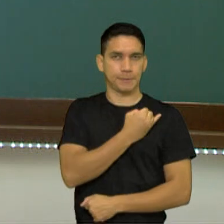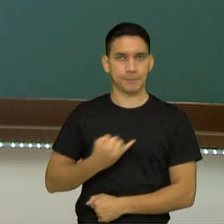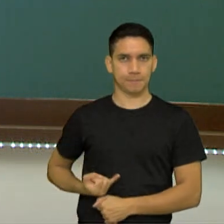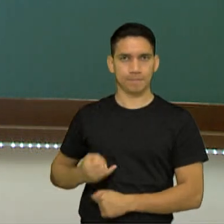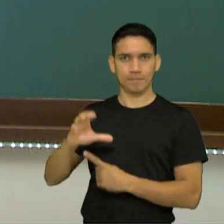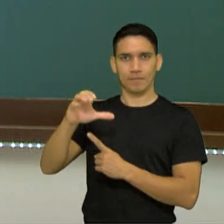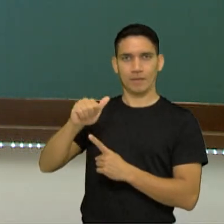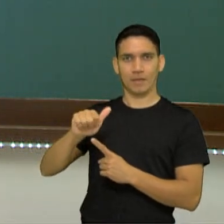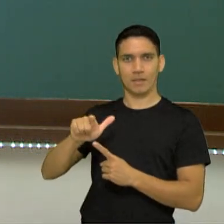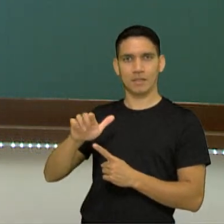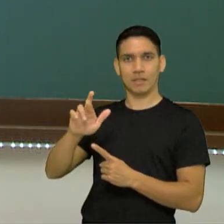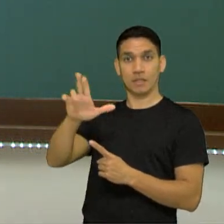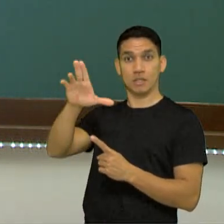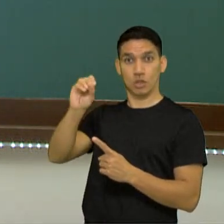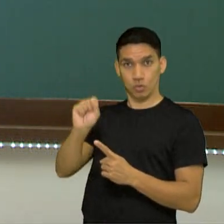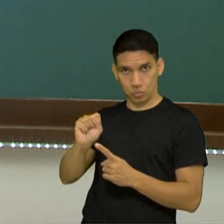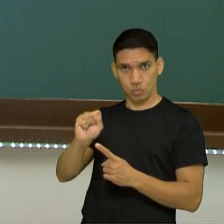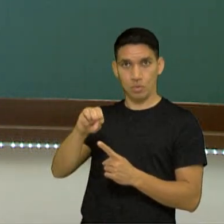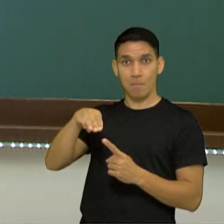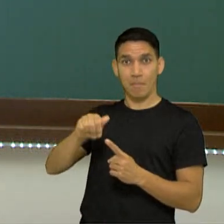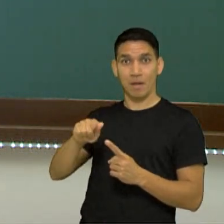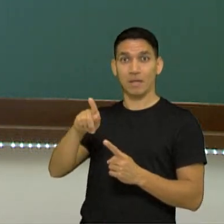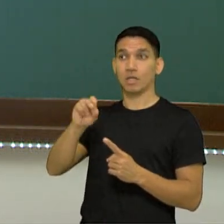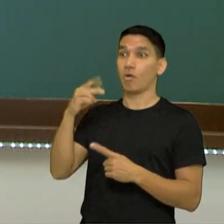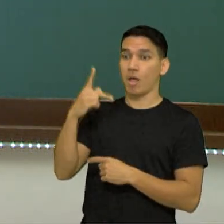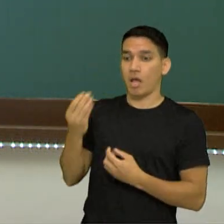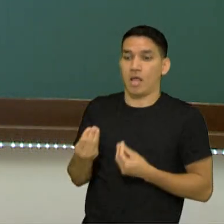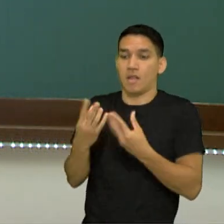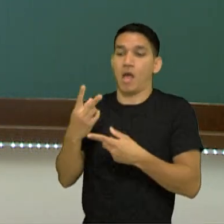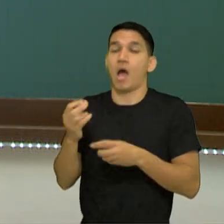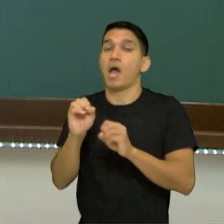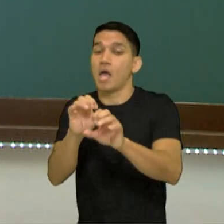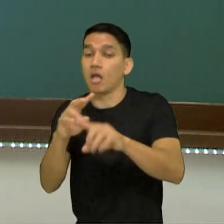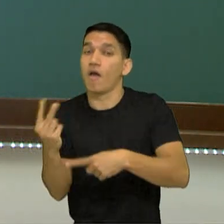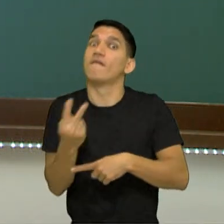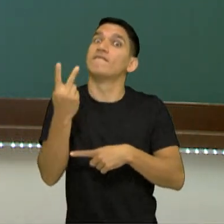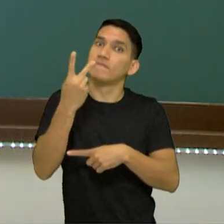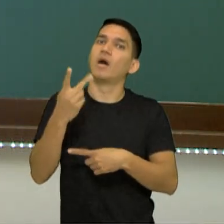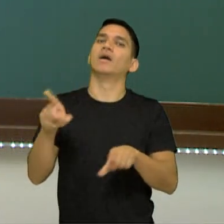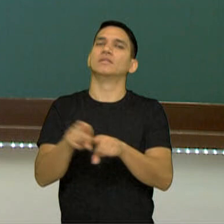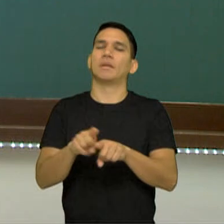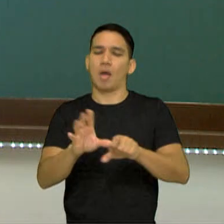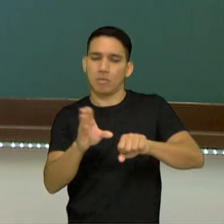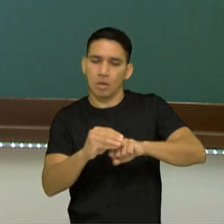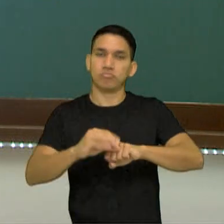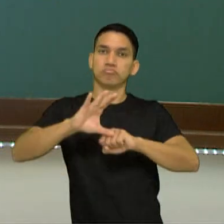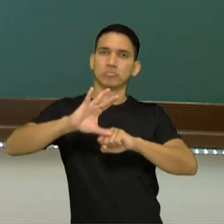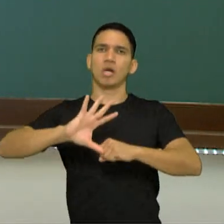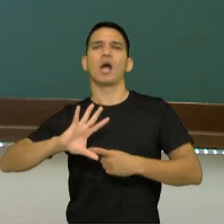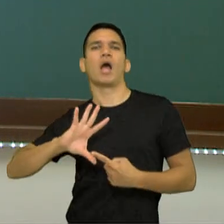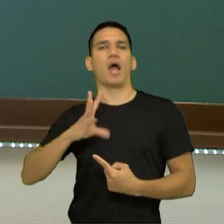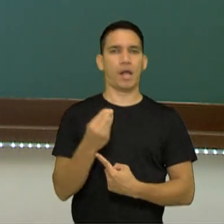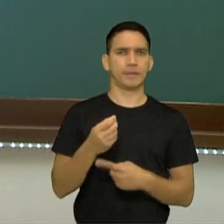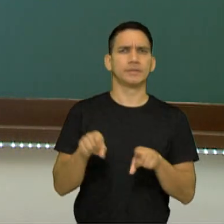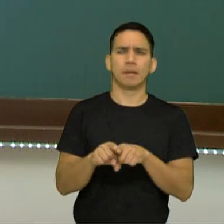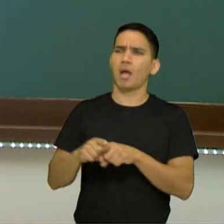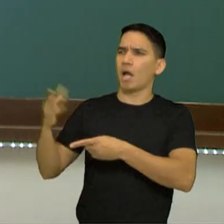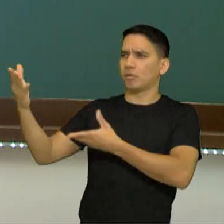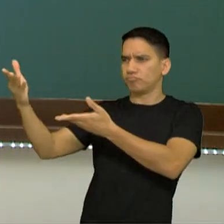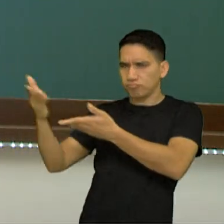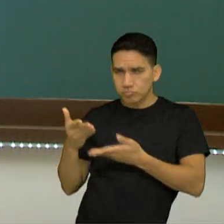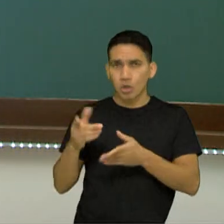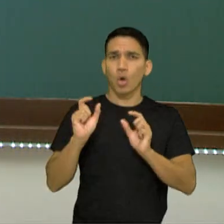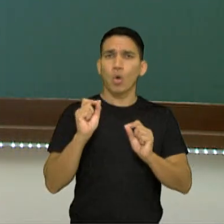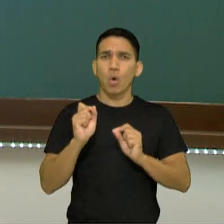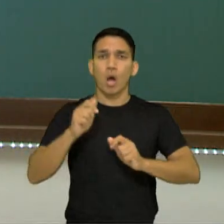seu império, Carlos Magno ele valoriza a educação, o conhecimento e as artes, né? Então ele vai trazer artistas intelectuais para a corte,